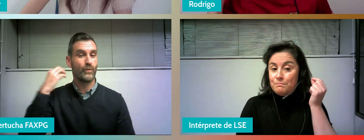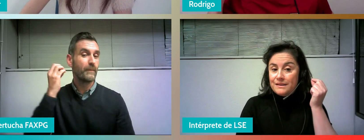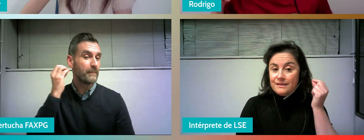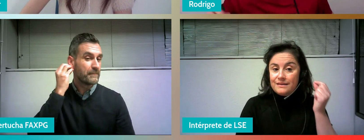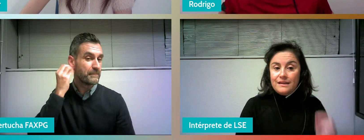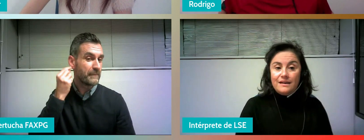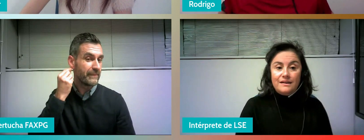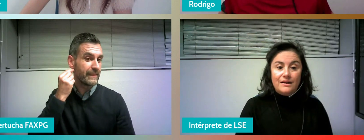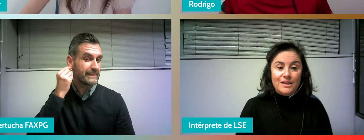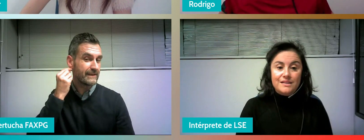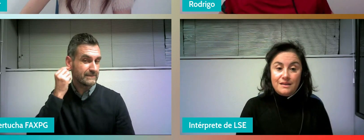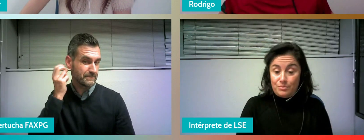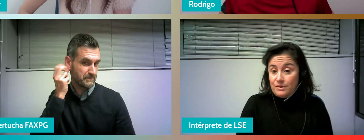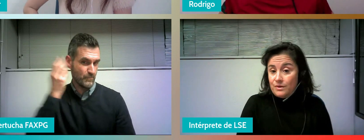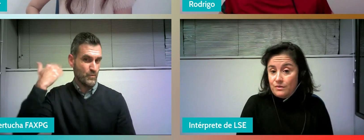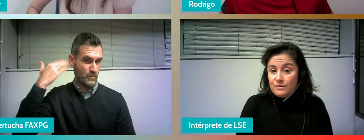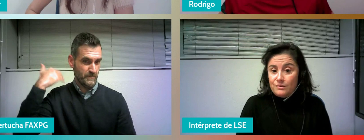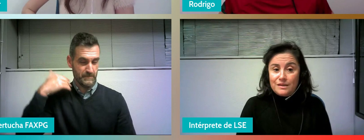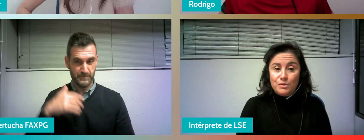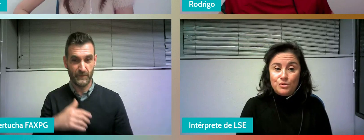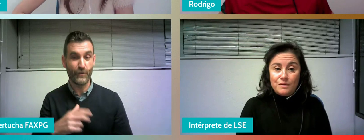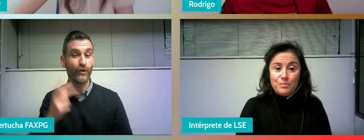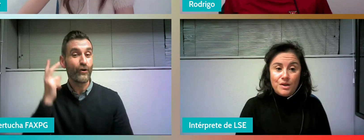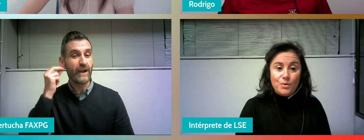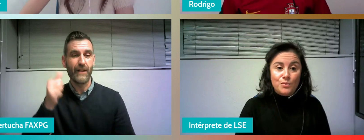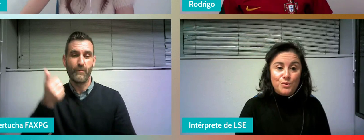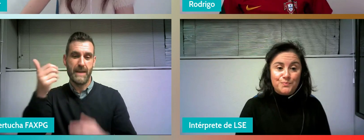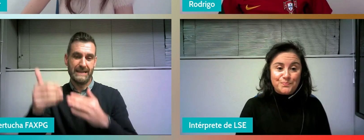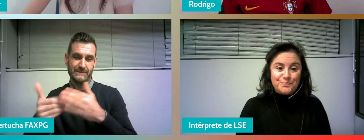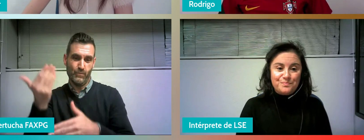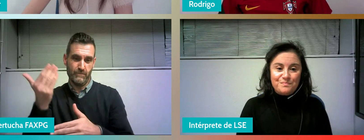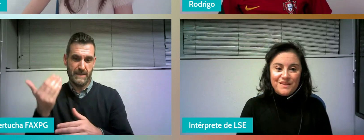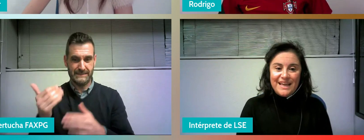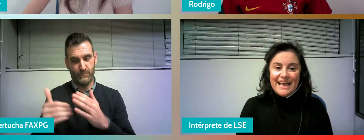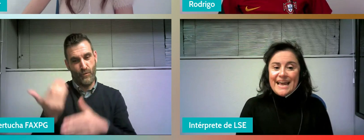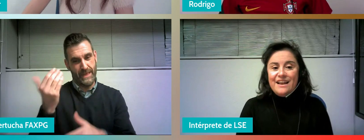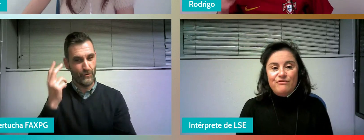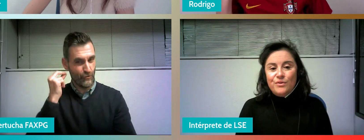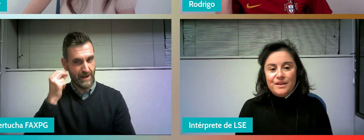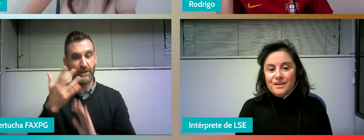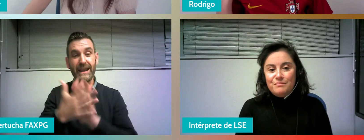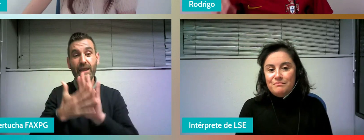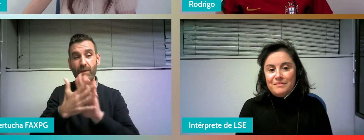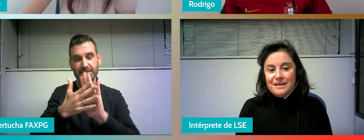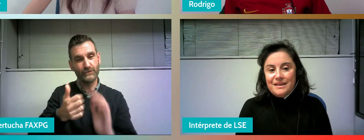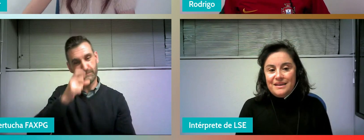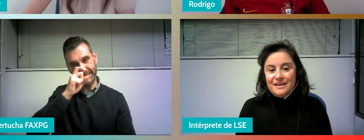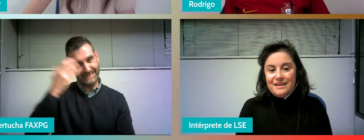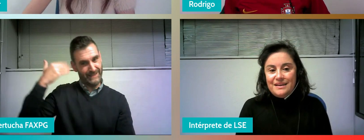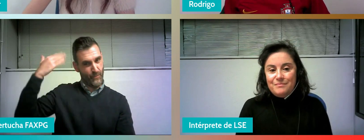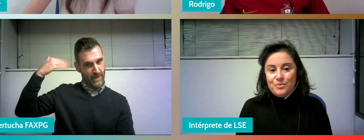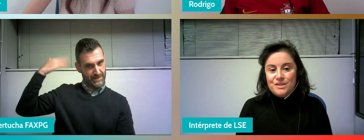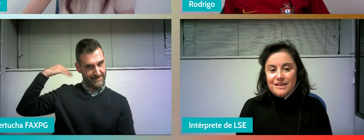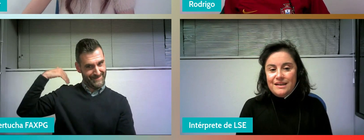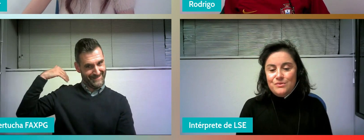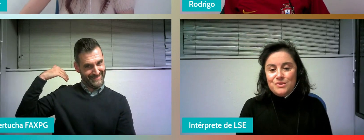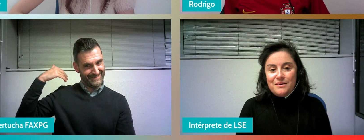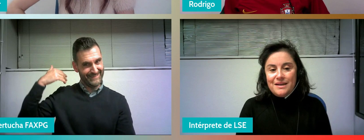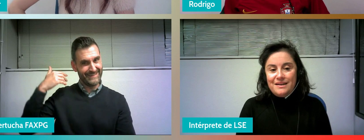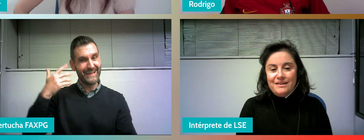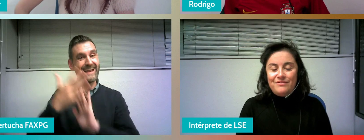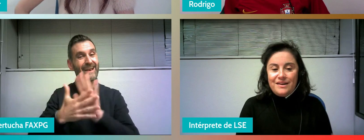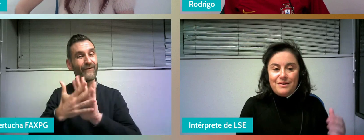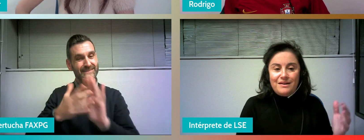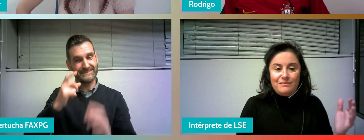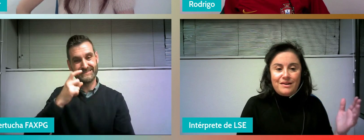levando pendente na orelha, porque, bueno, durante muito tempo levou, não? Ah. Él foi pois ele usa,